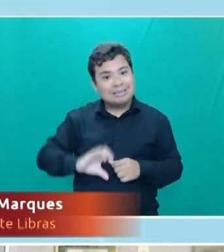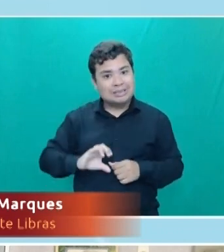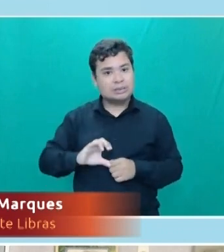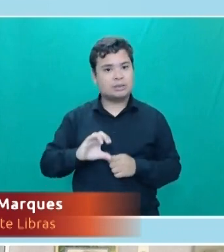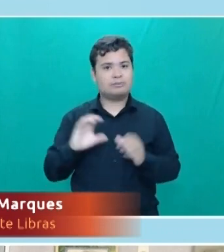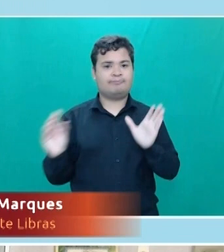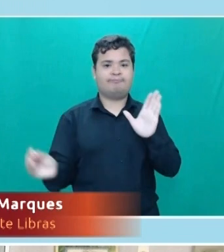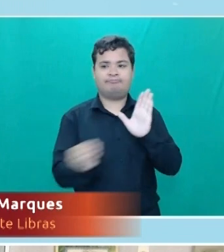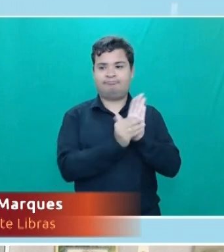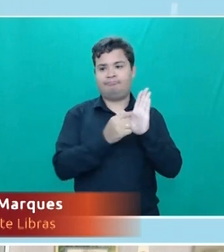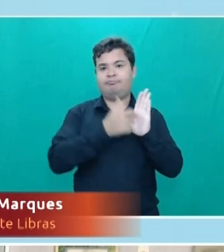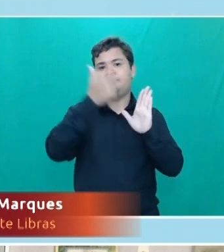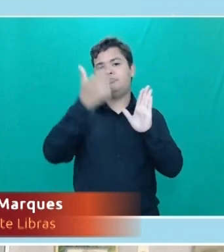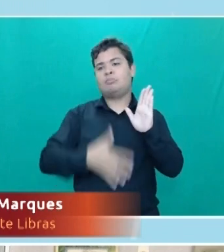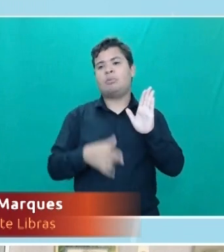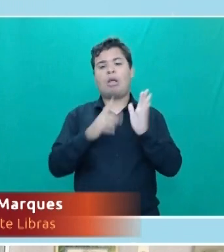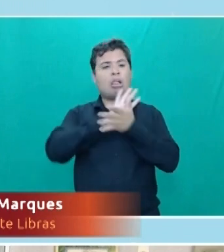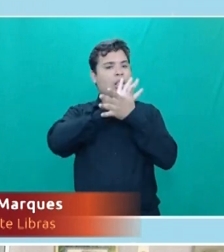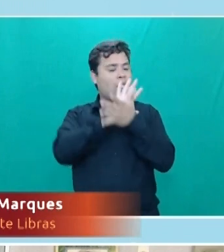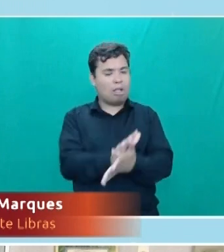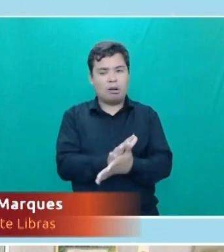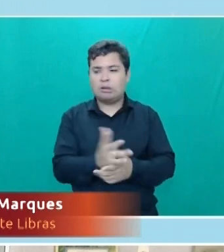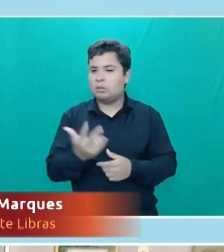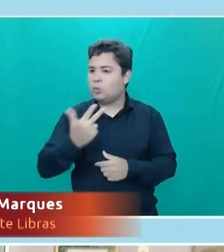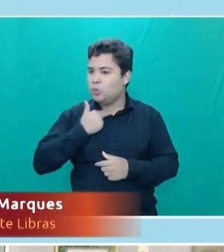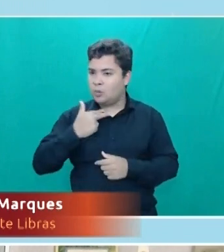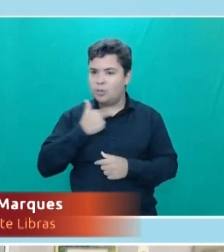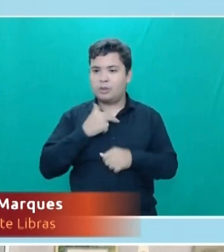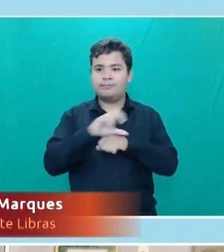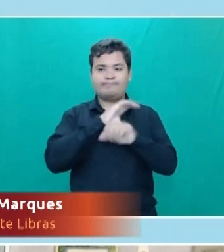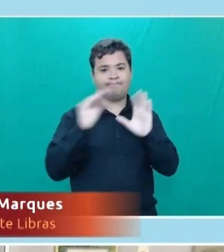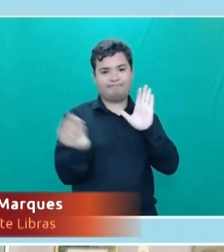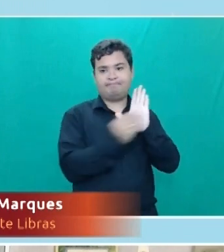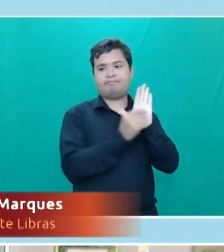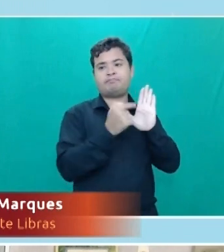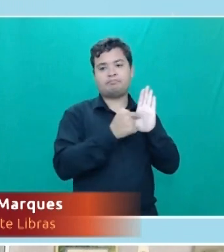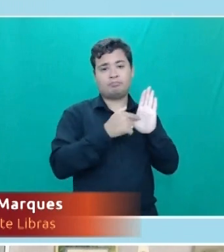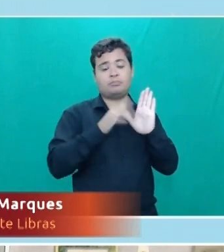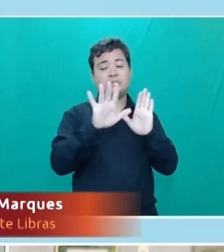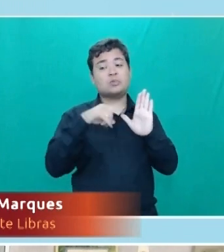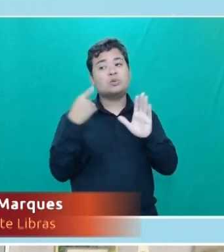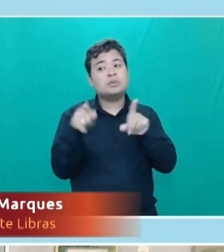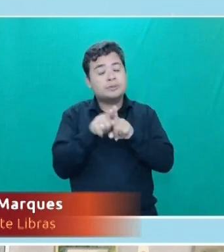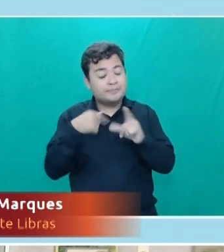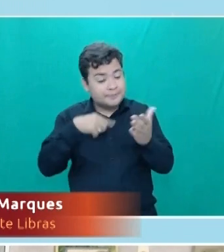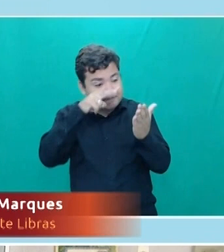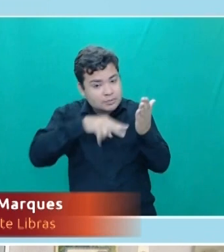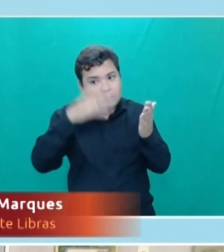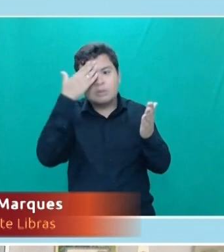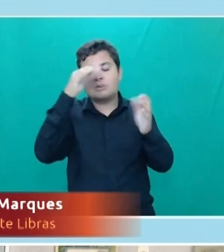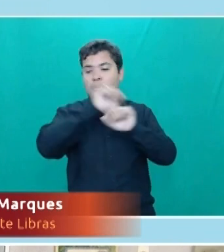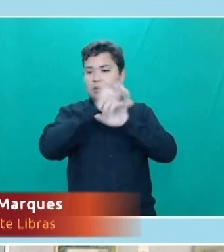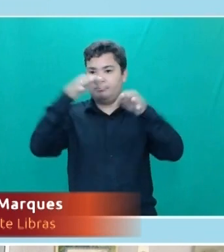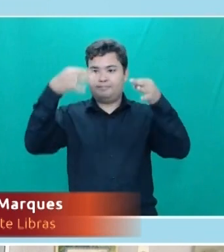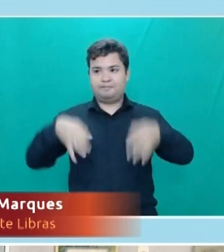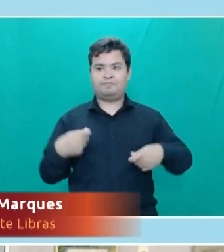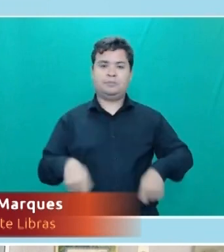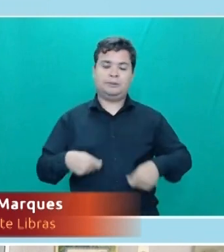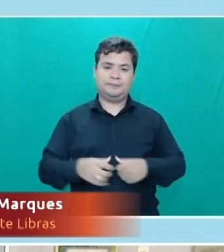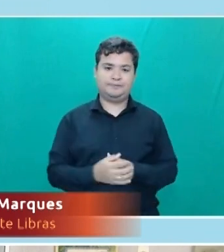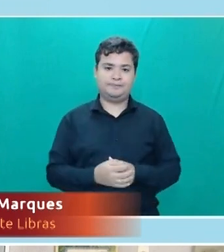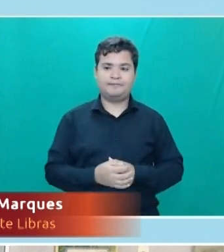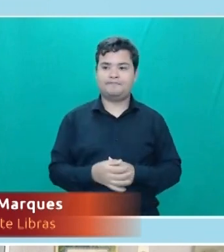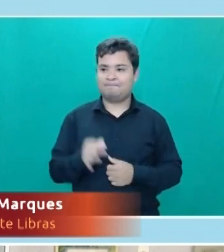não discriminação, não aprofundamento da discriminação, a gente também tem que ter esse tipo de interpretação da legislação. Tá certo.